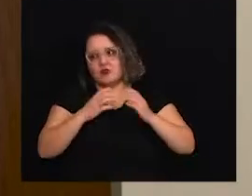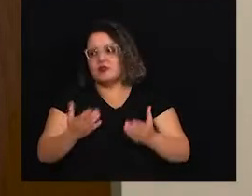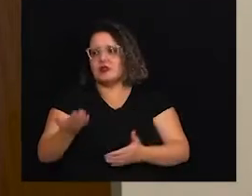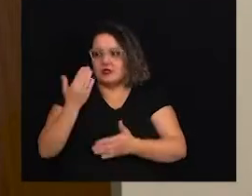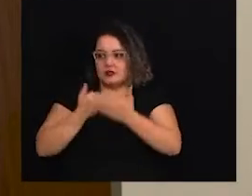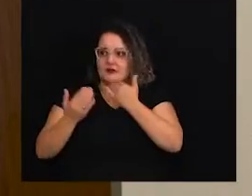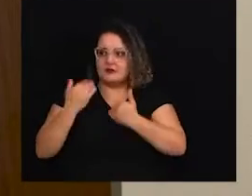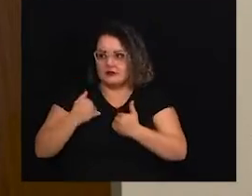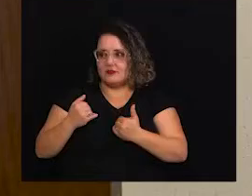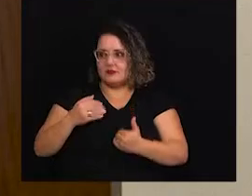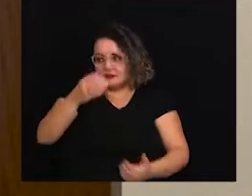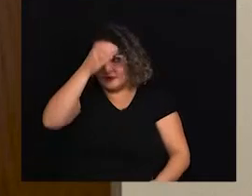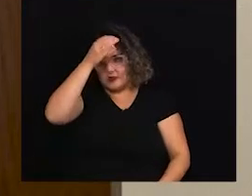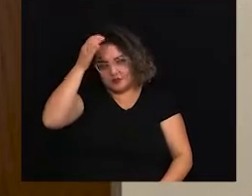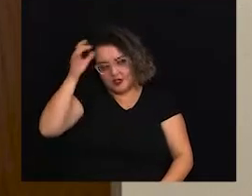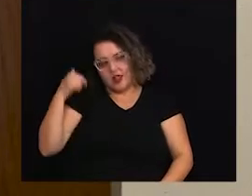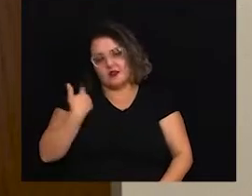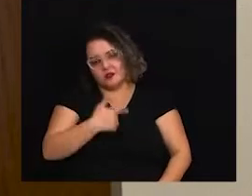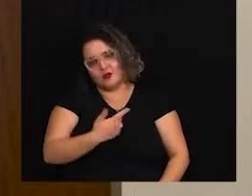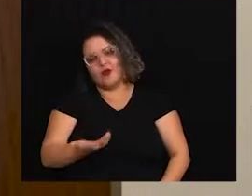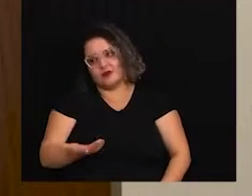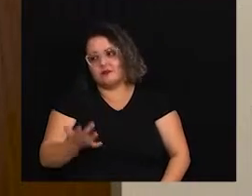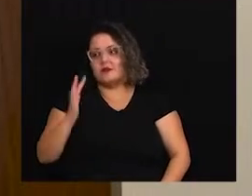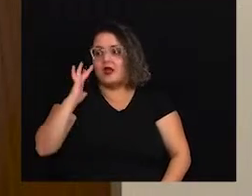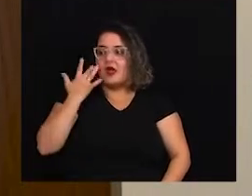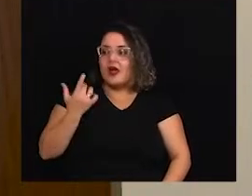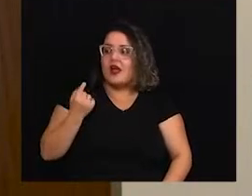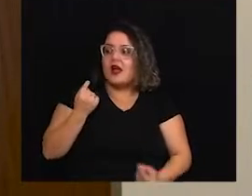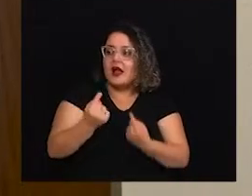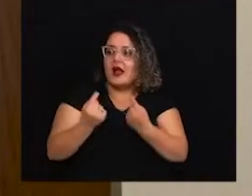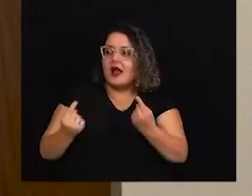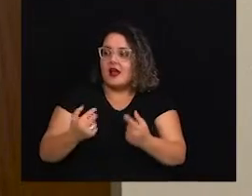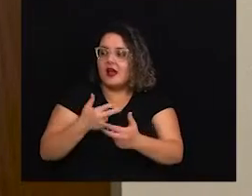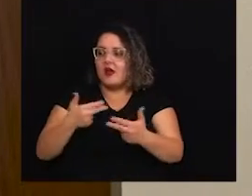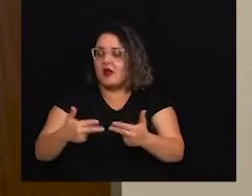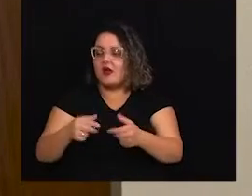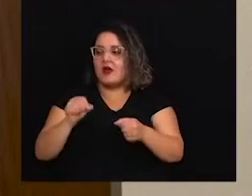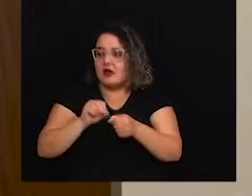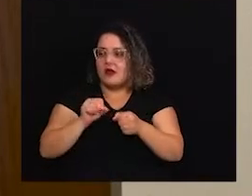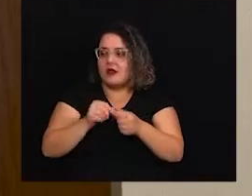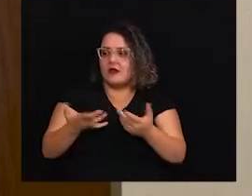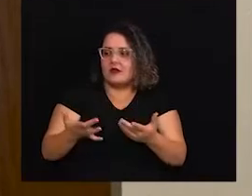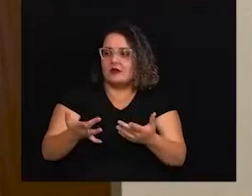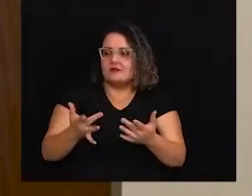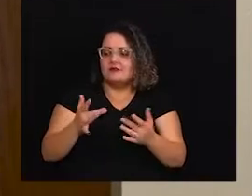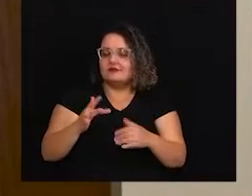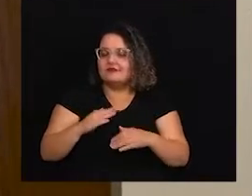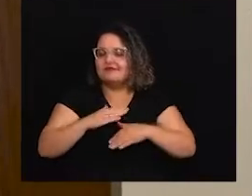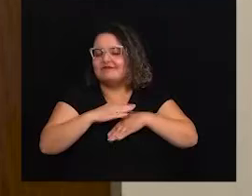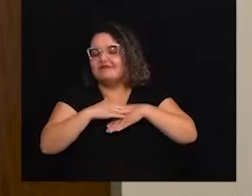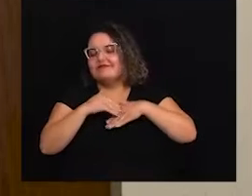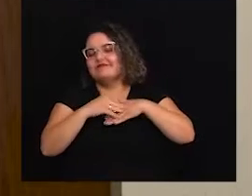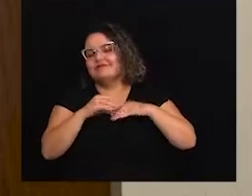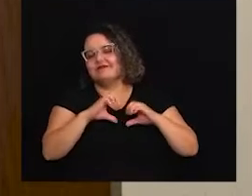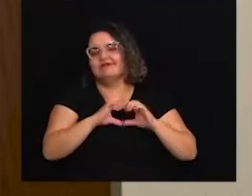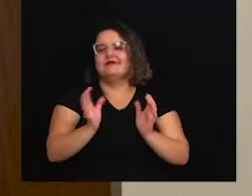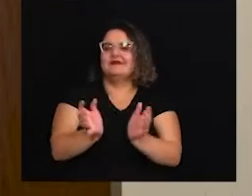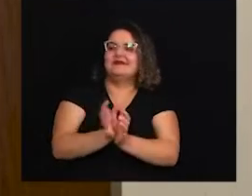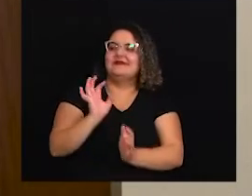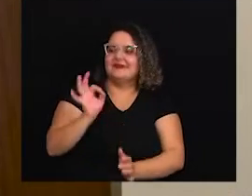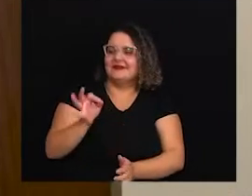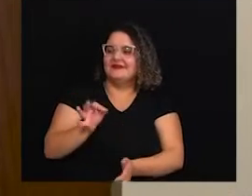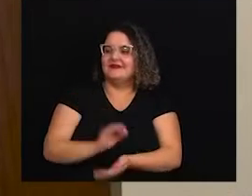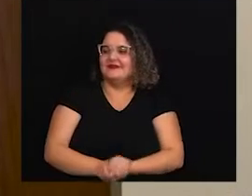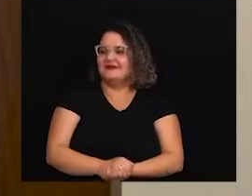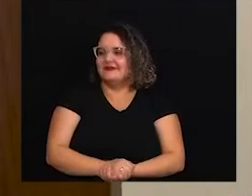aí através da comida para os clientes nossos. Então, acho que cada coisa que a gente faz aí tem um toque nosso de carinho aí de toda a nossa equipe,